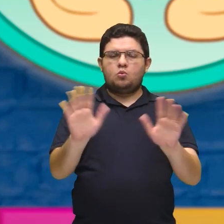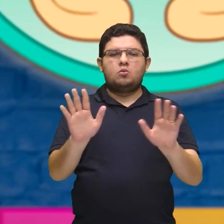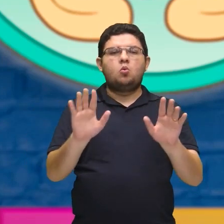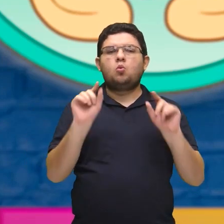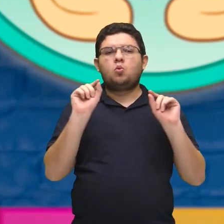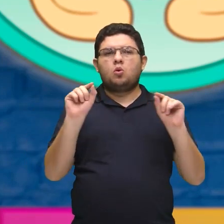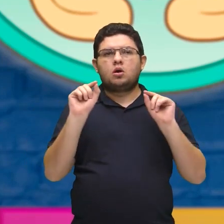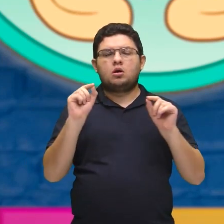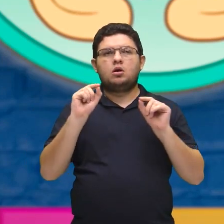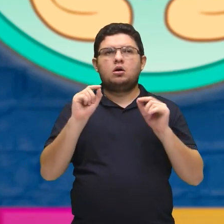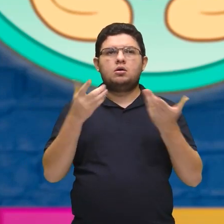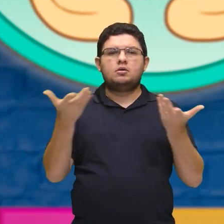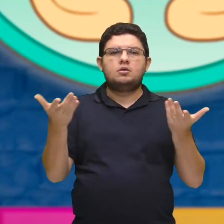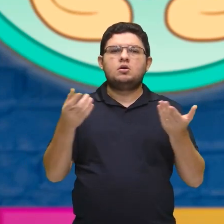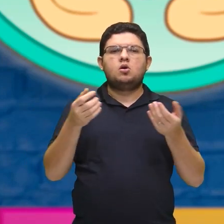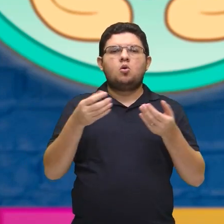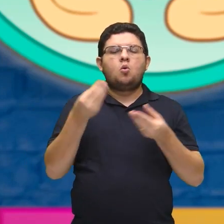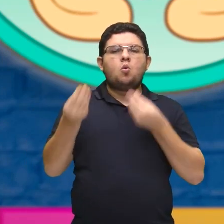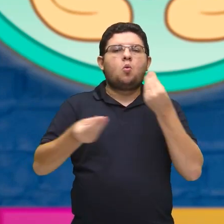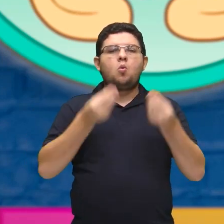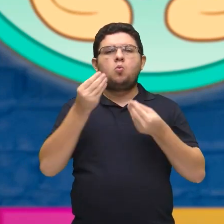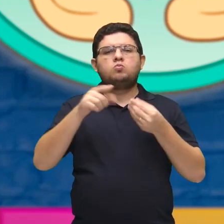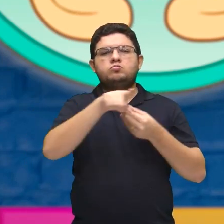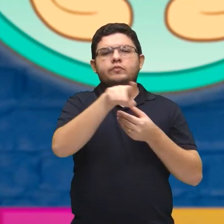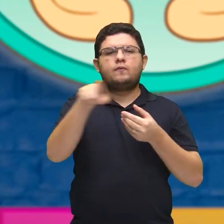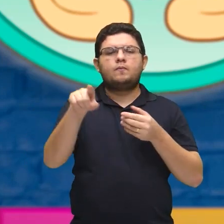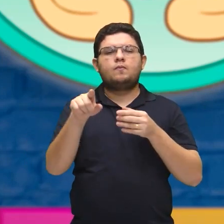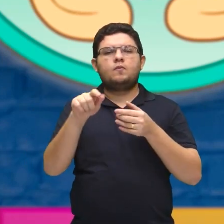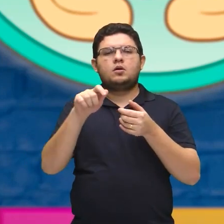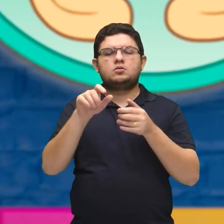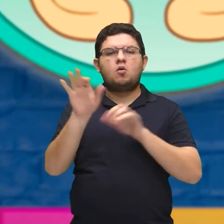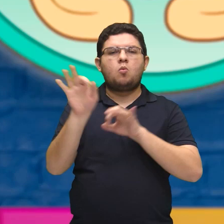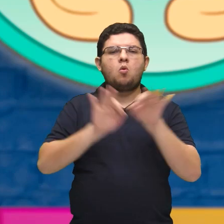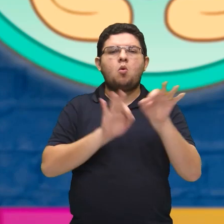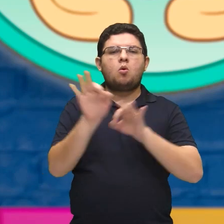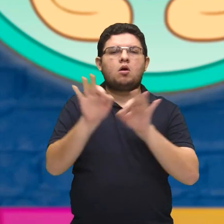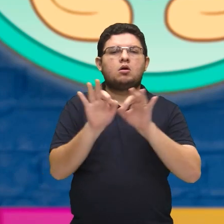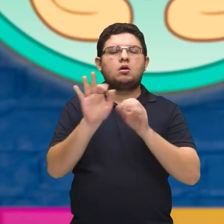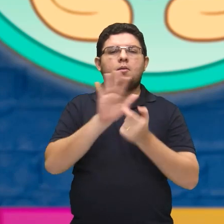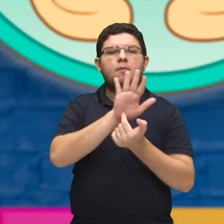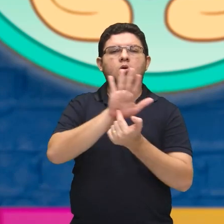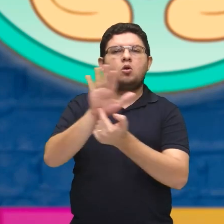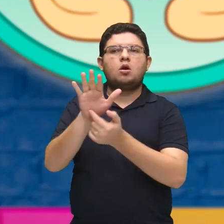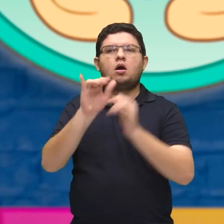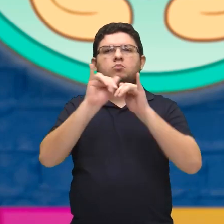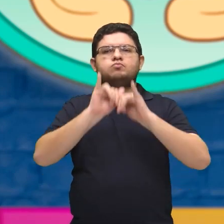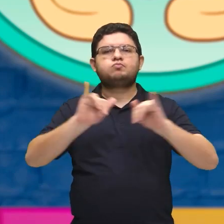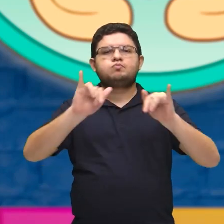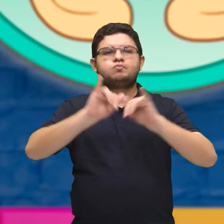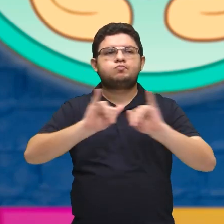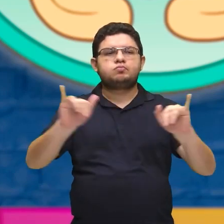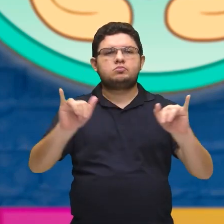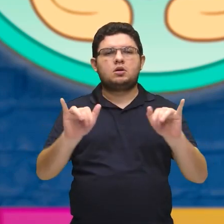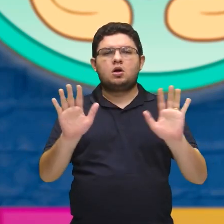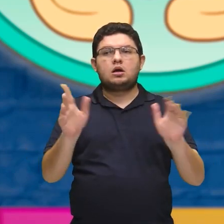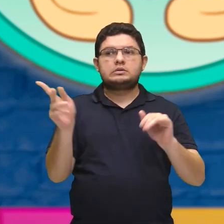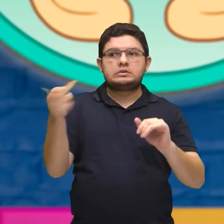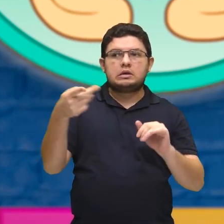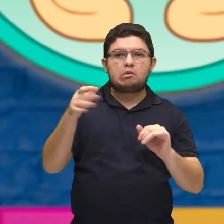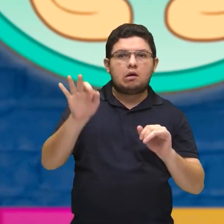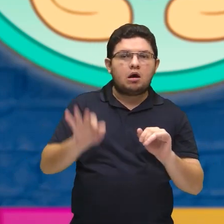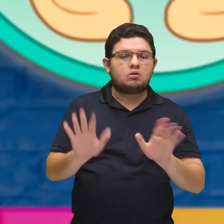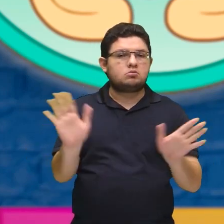forma de como você vai nos mostrar essa campanha não tem certo e